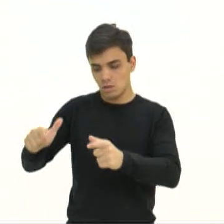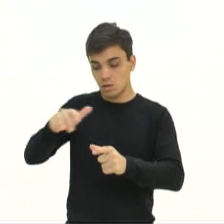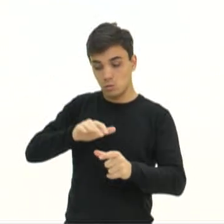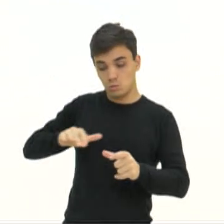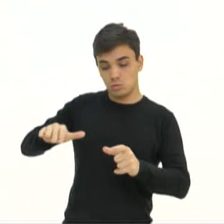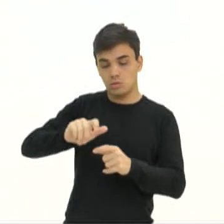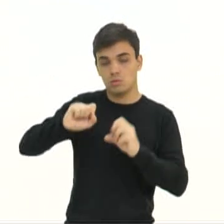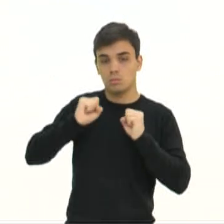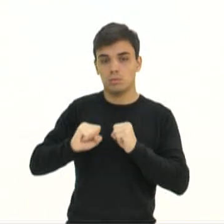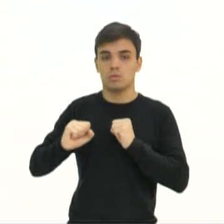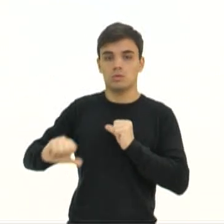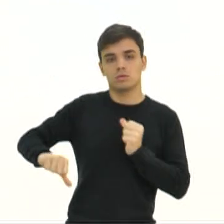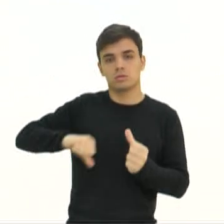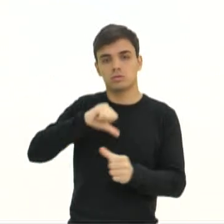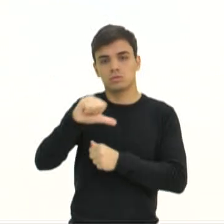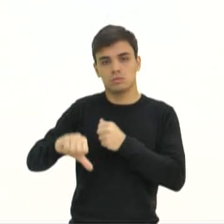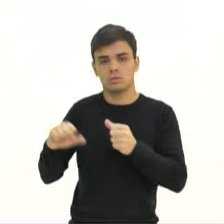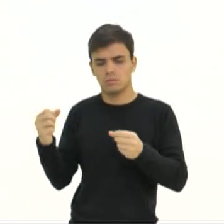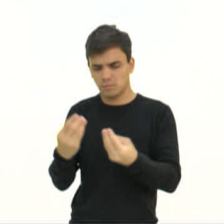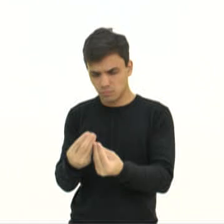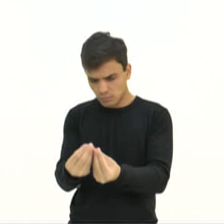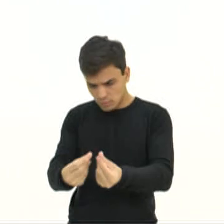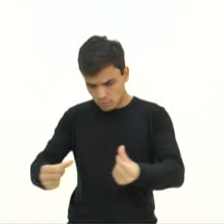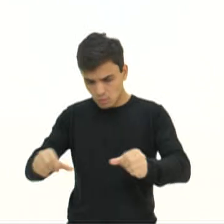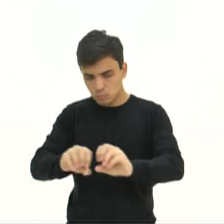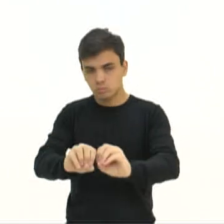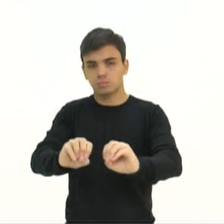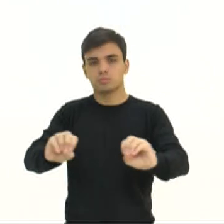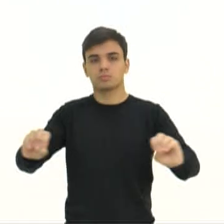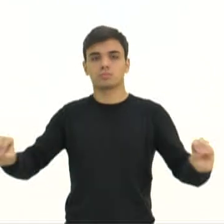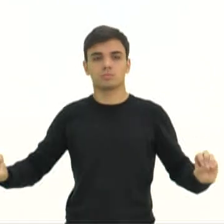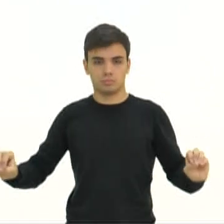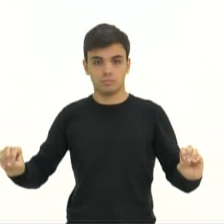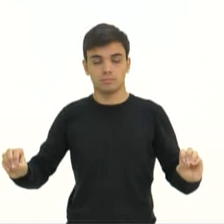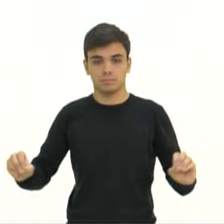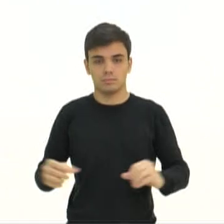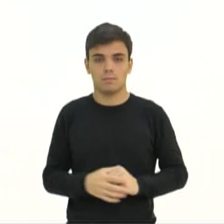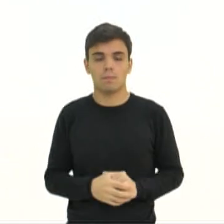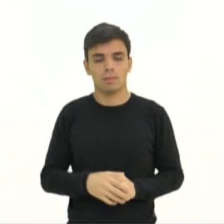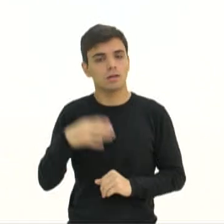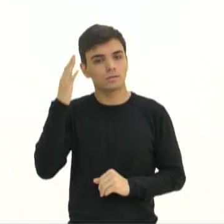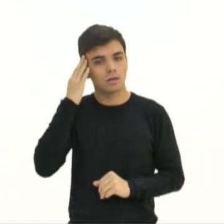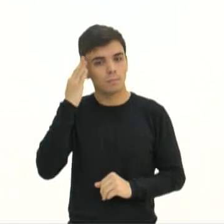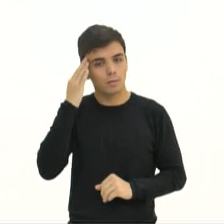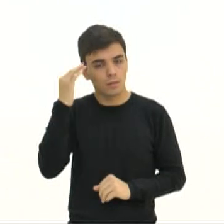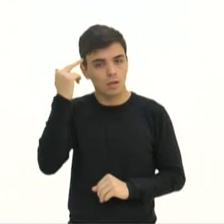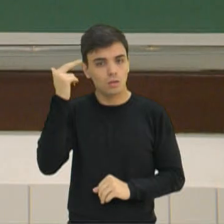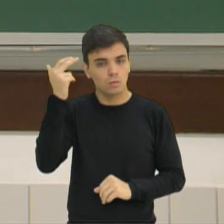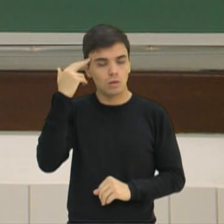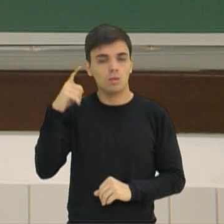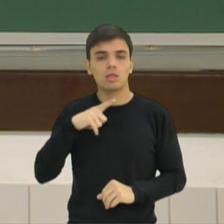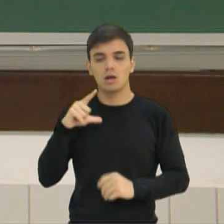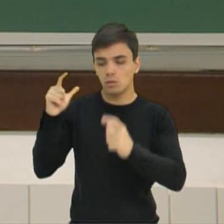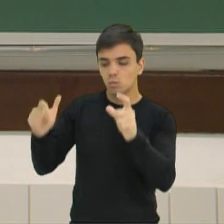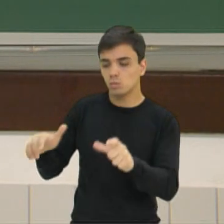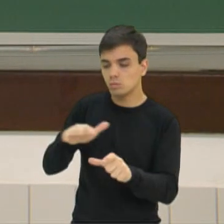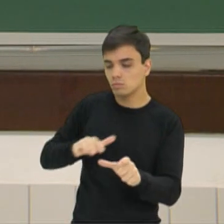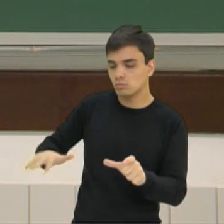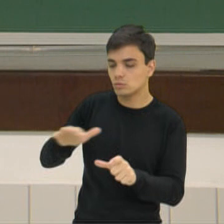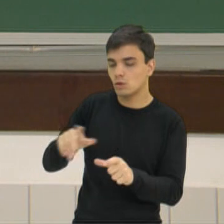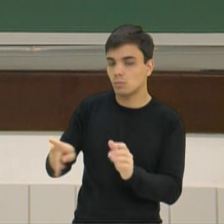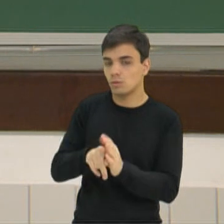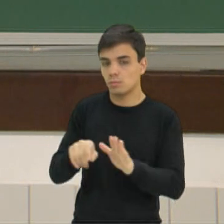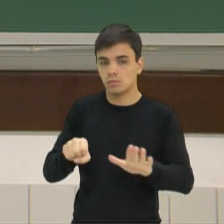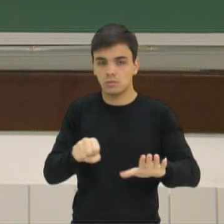se tornar um deserto. Nós sabemos que naturalmente existem áreas no Nordeste, no chamado sertão